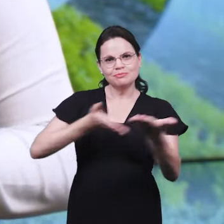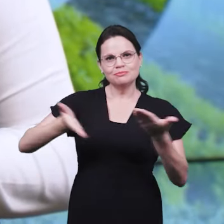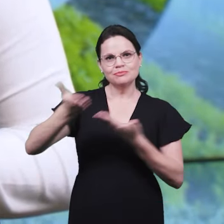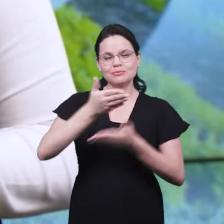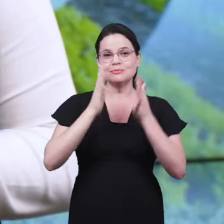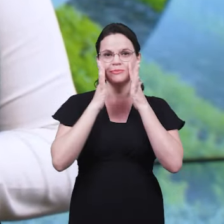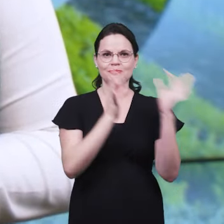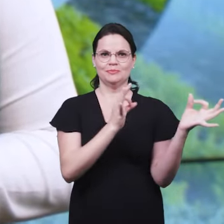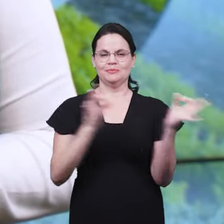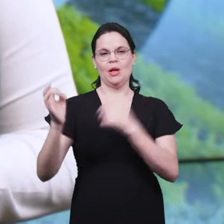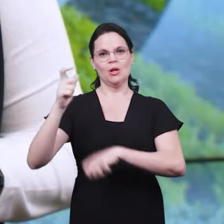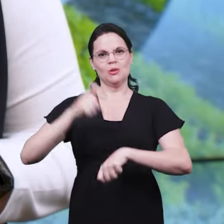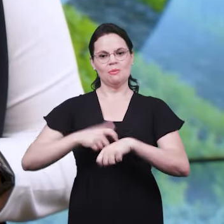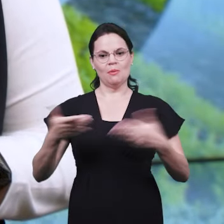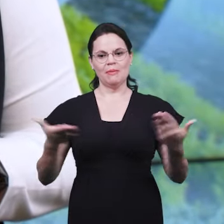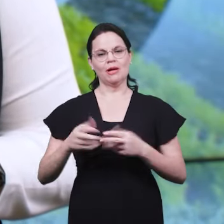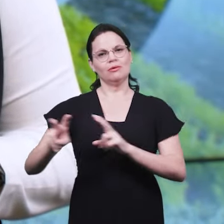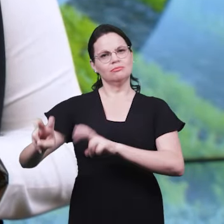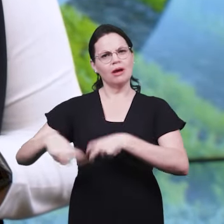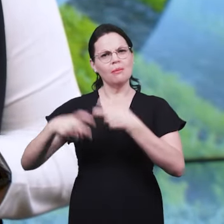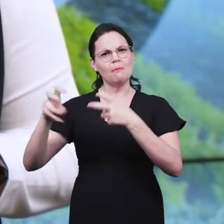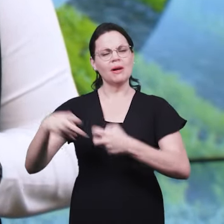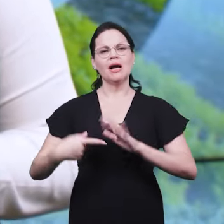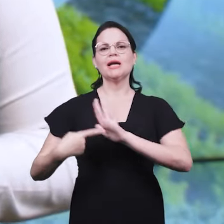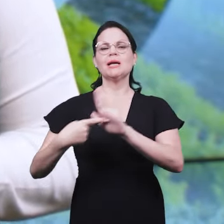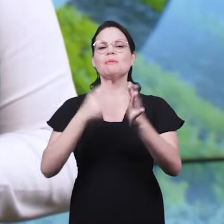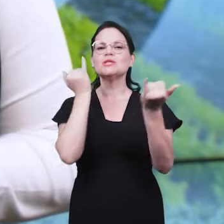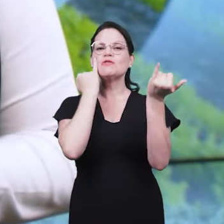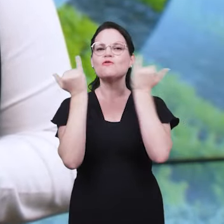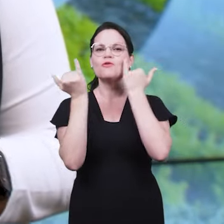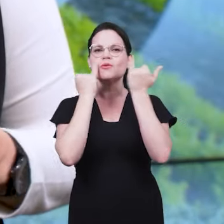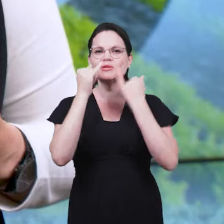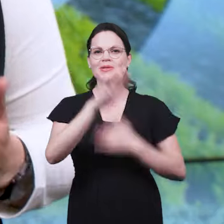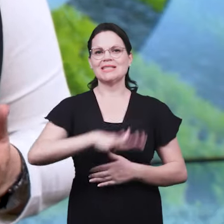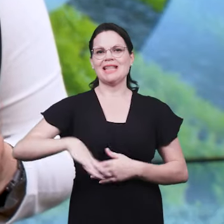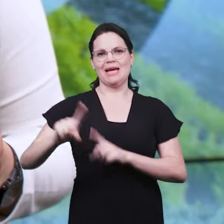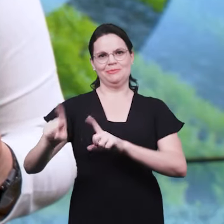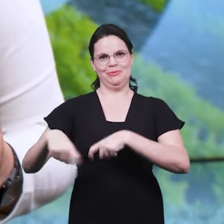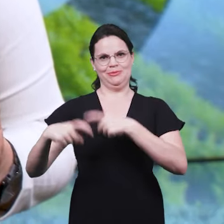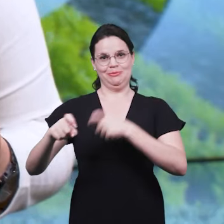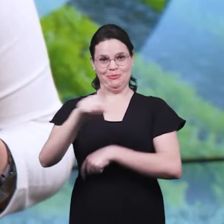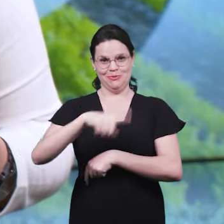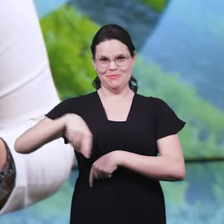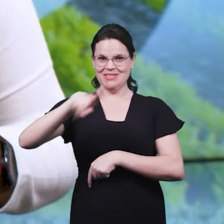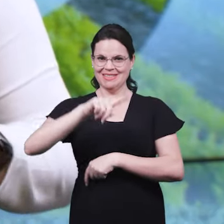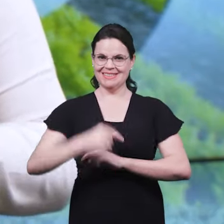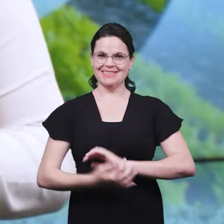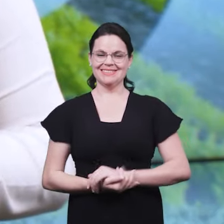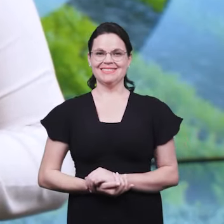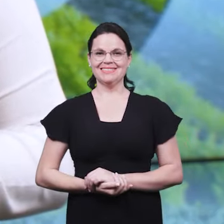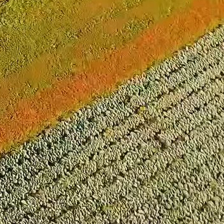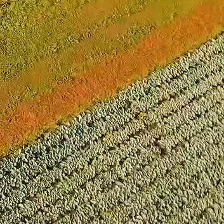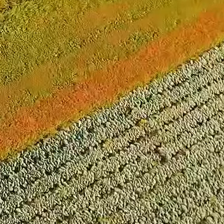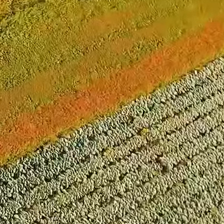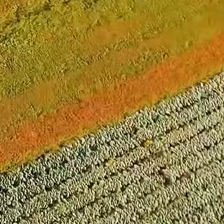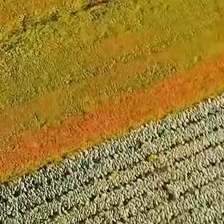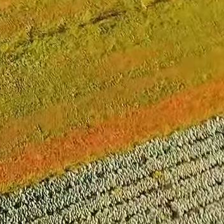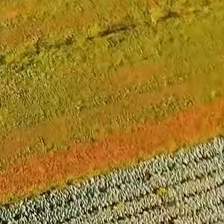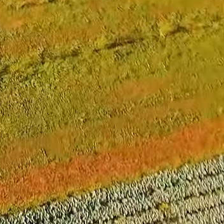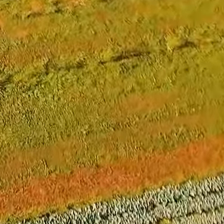com você. Por isso, fiquem ligados no Momento Agropastoril, que traz as notícias do campo até você.